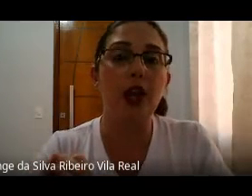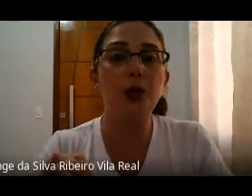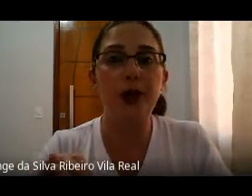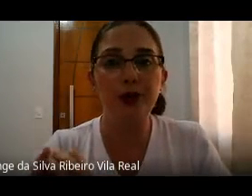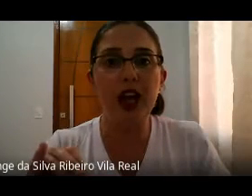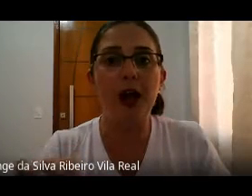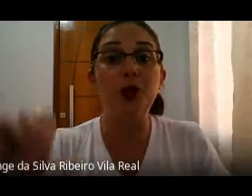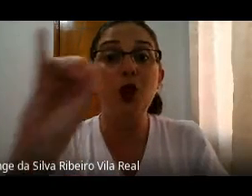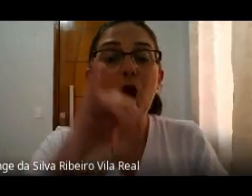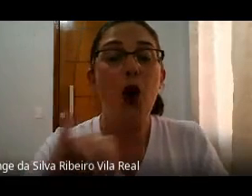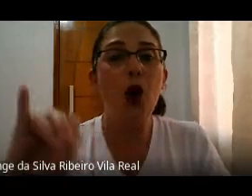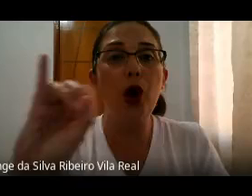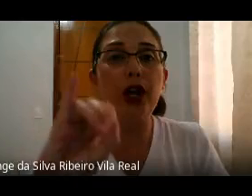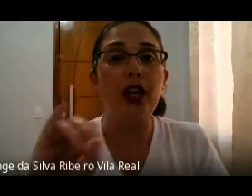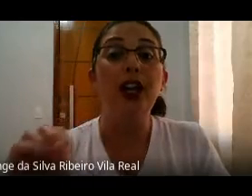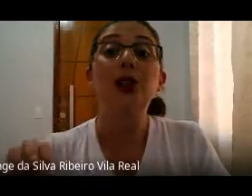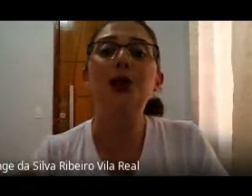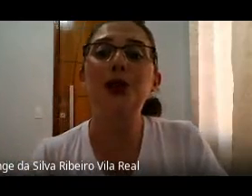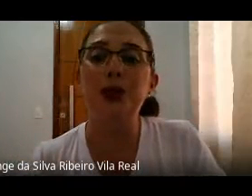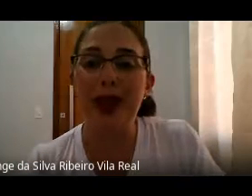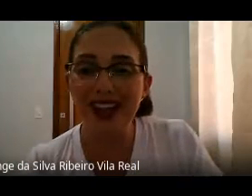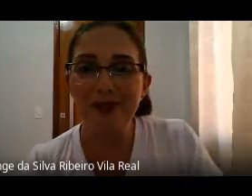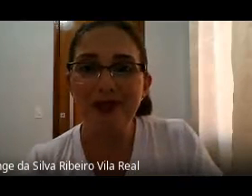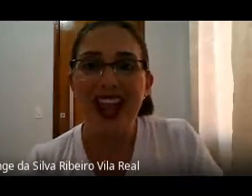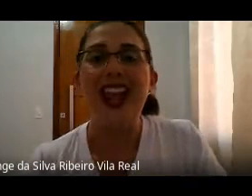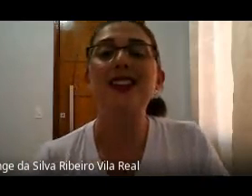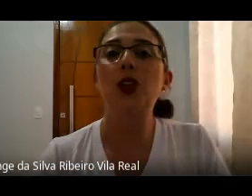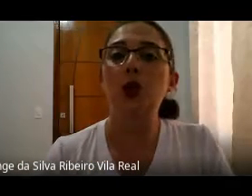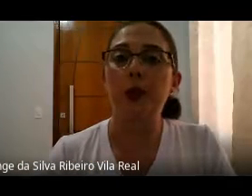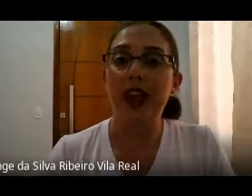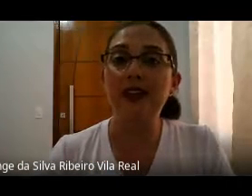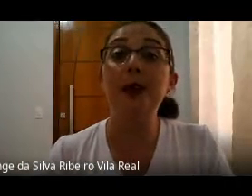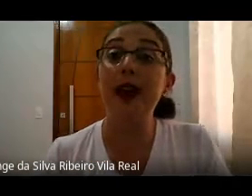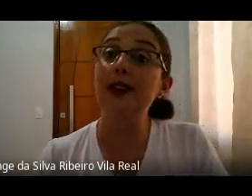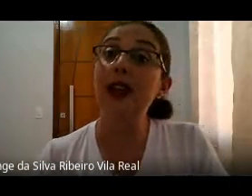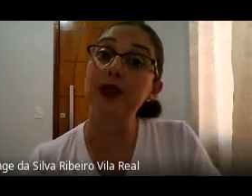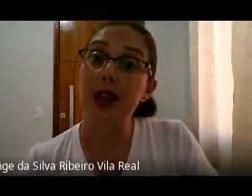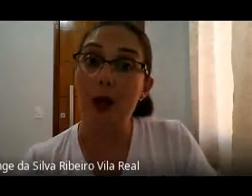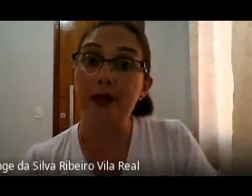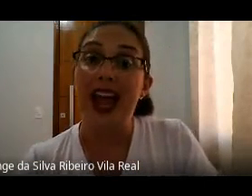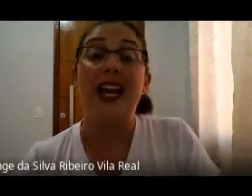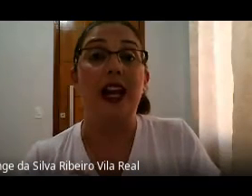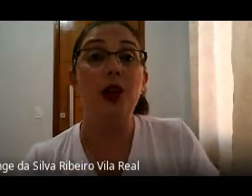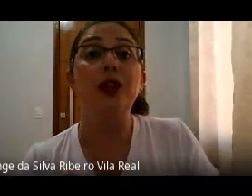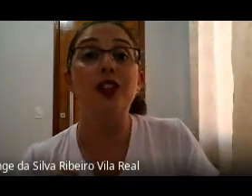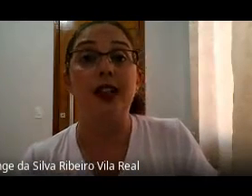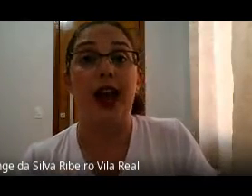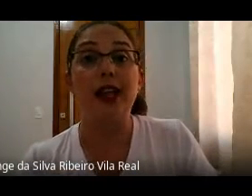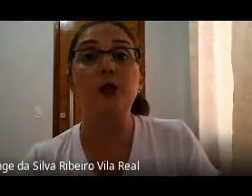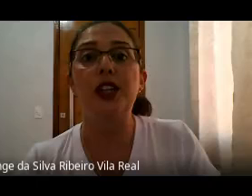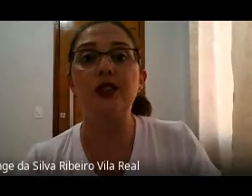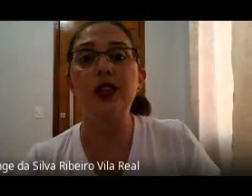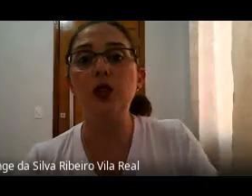conhecendo alguém, nós perguntarmos: oi, tudo bem? Esse tudo bem também tem um sinal. Na língua